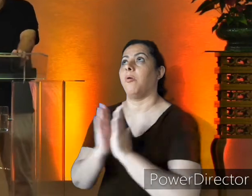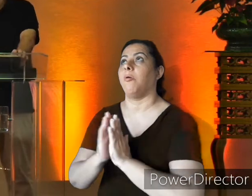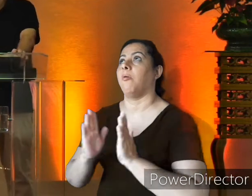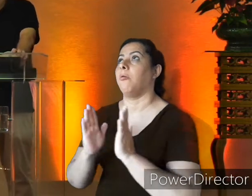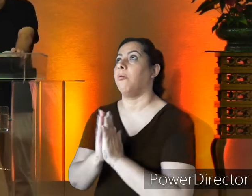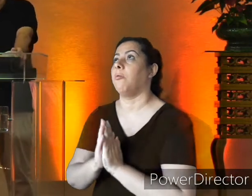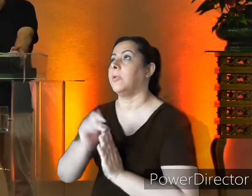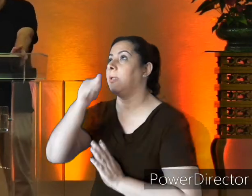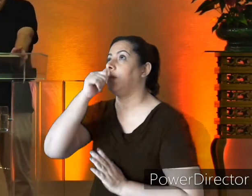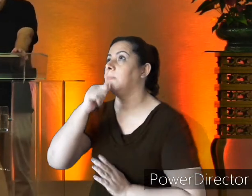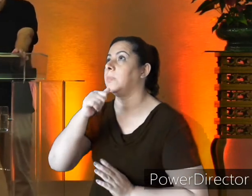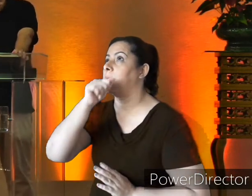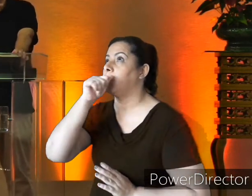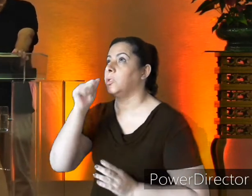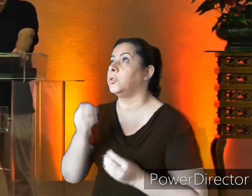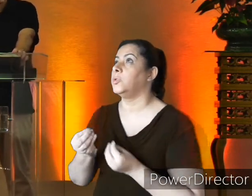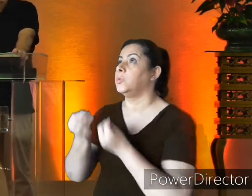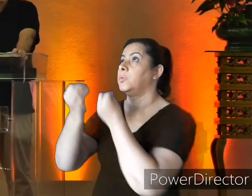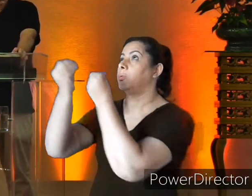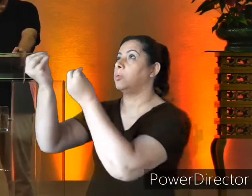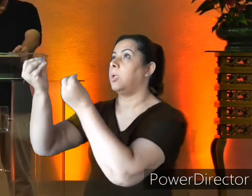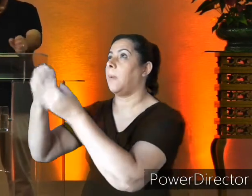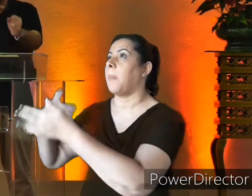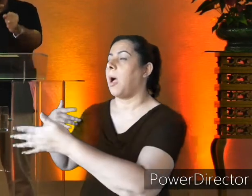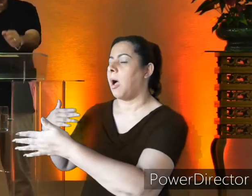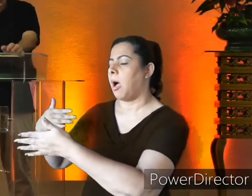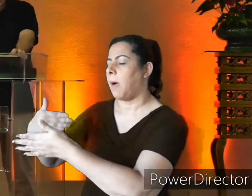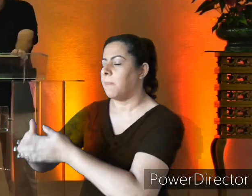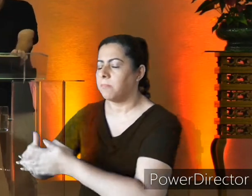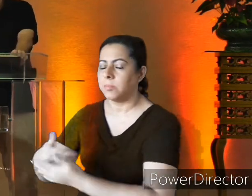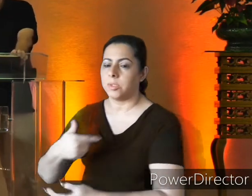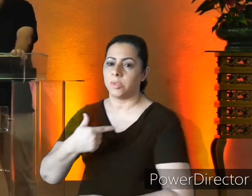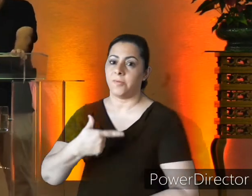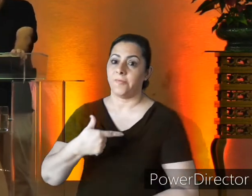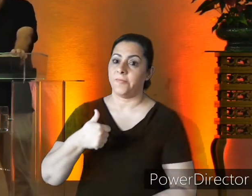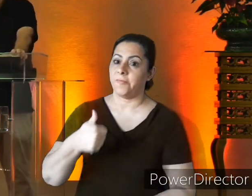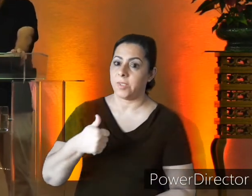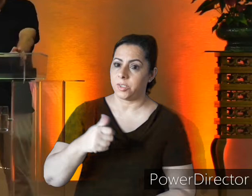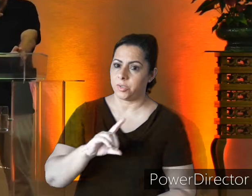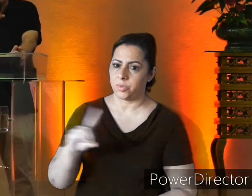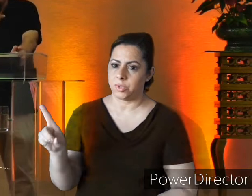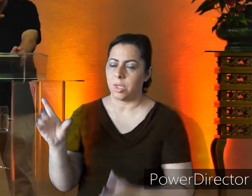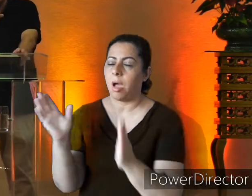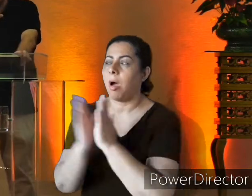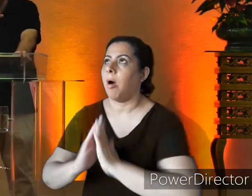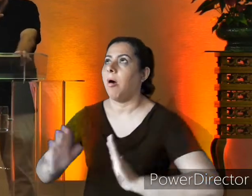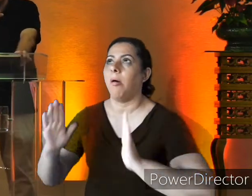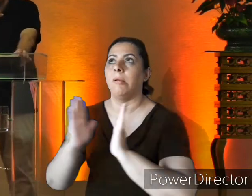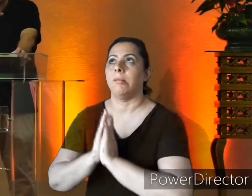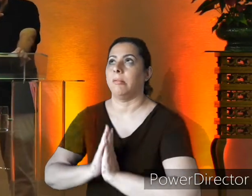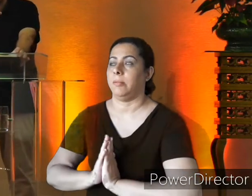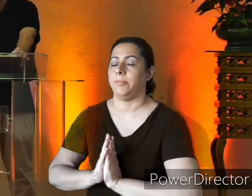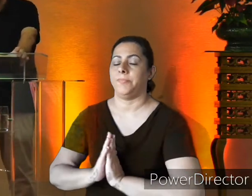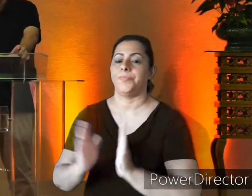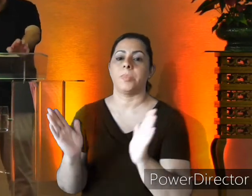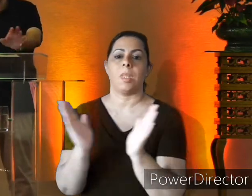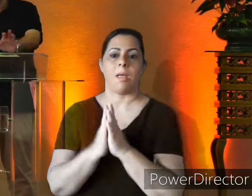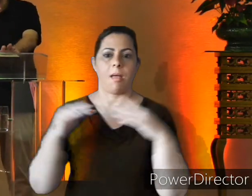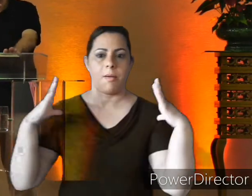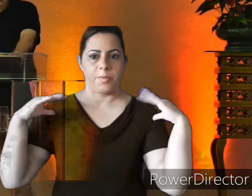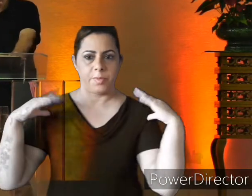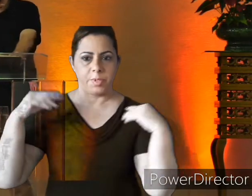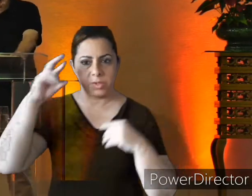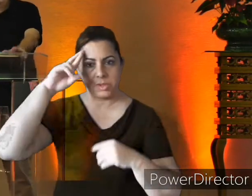vem até a sua presença e diz: olha, Daniel, você é um homem amado por Deus. As tuas palavras, ou seja,